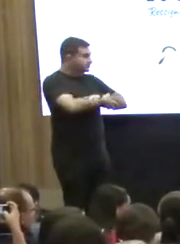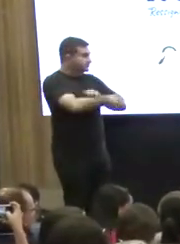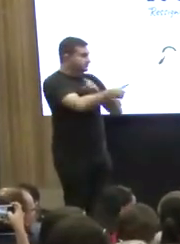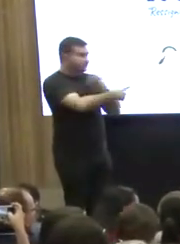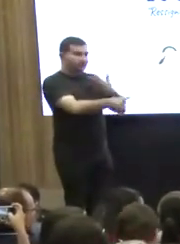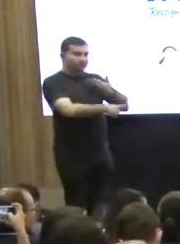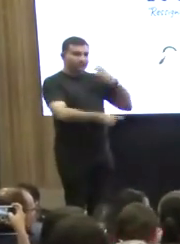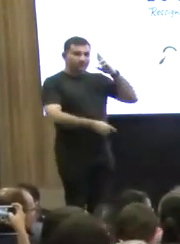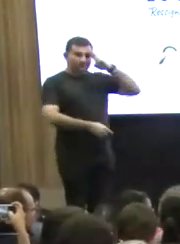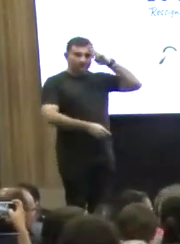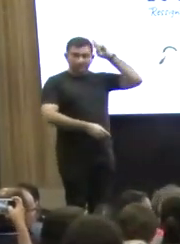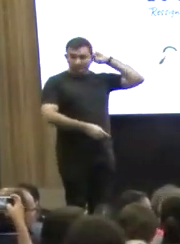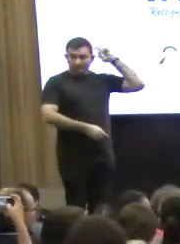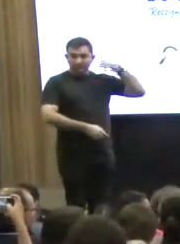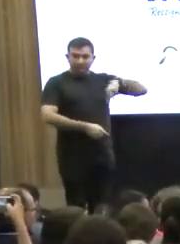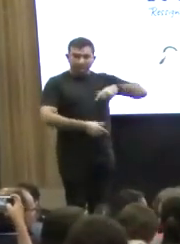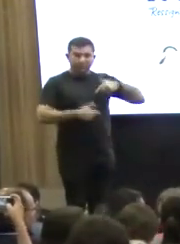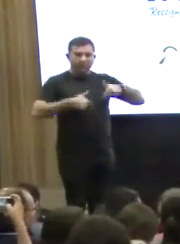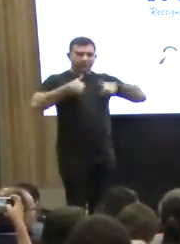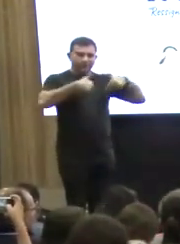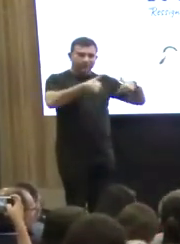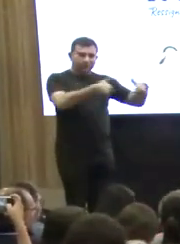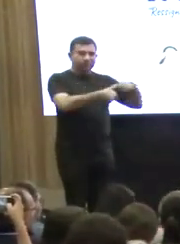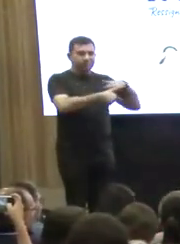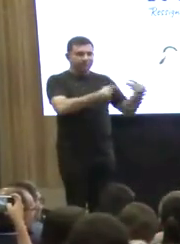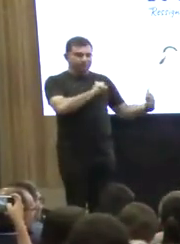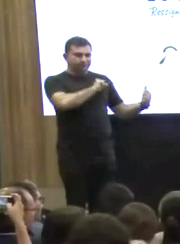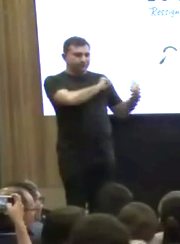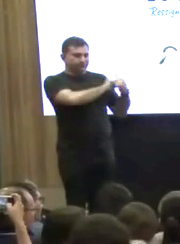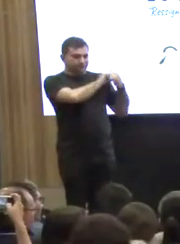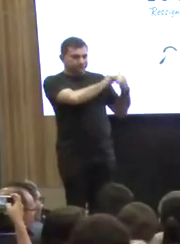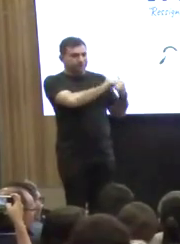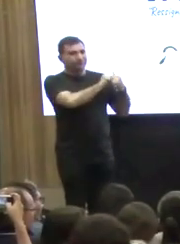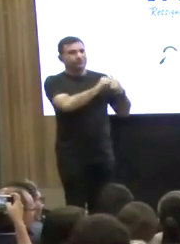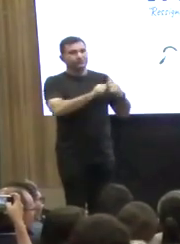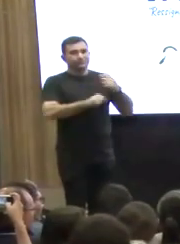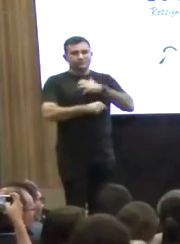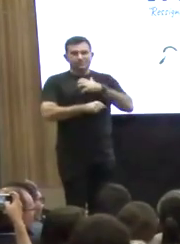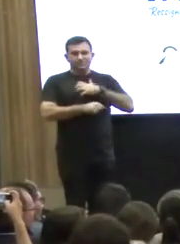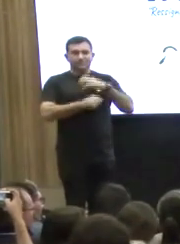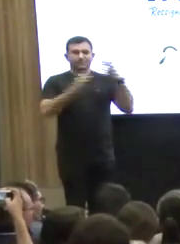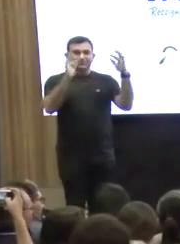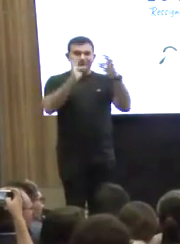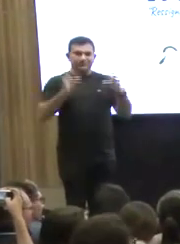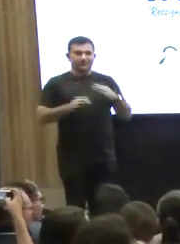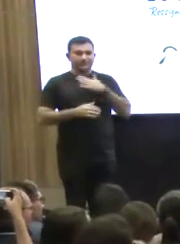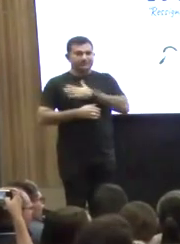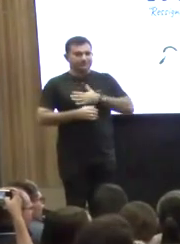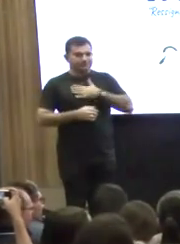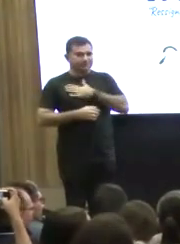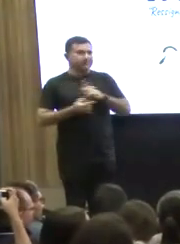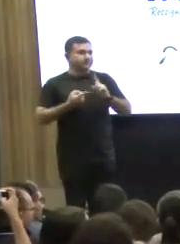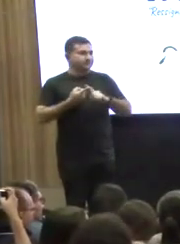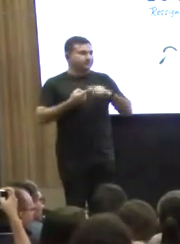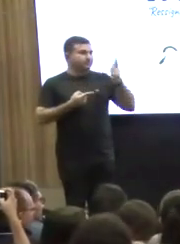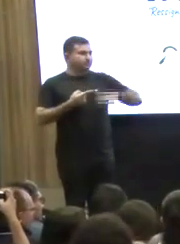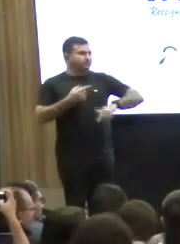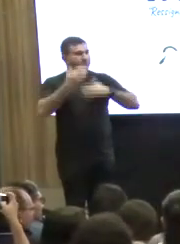de lutas, e dizer que eu estou muito feliz aqui com vocês, também